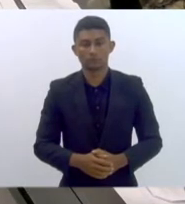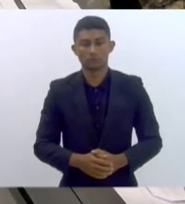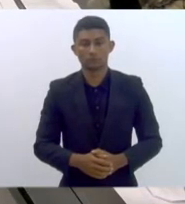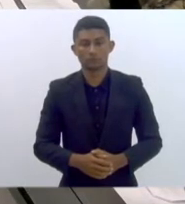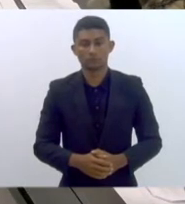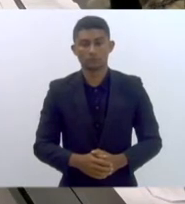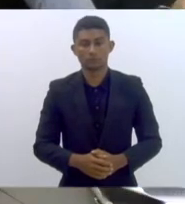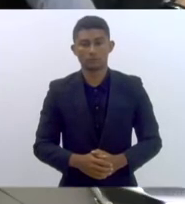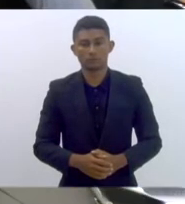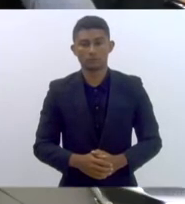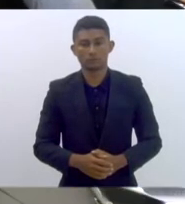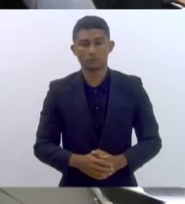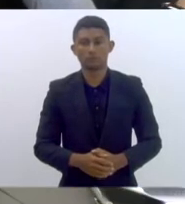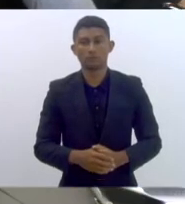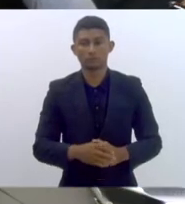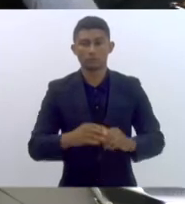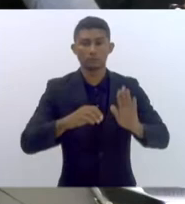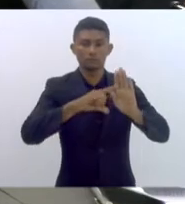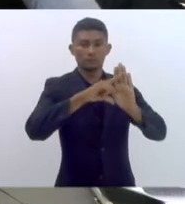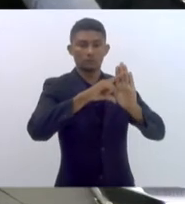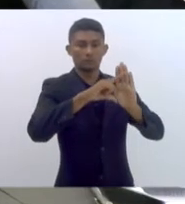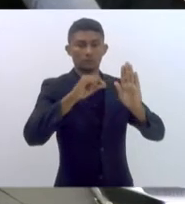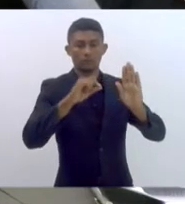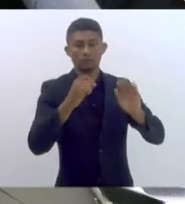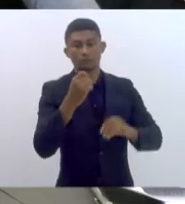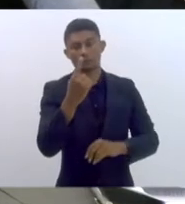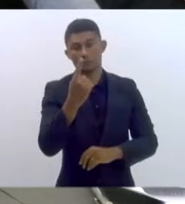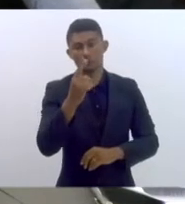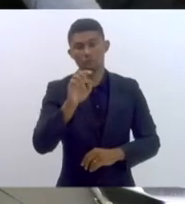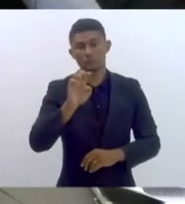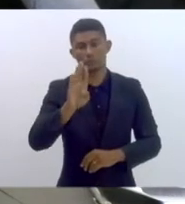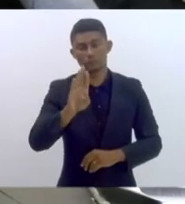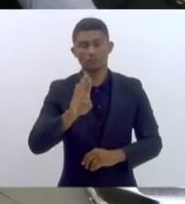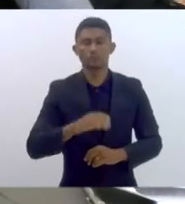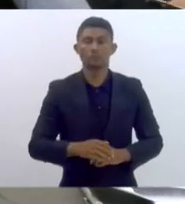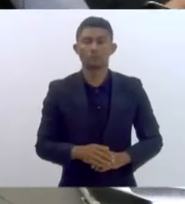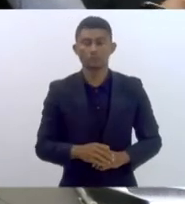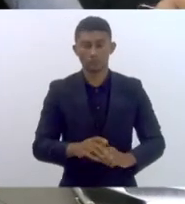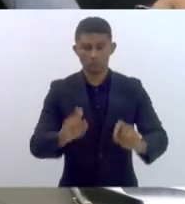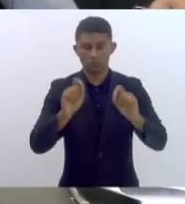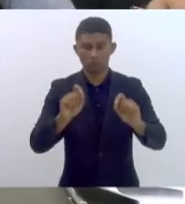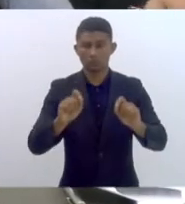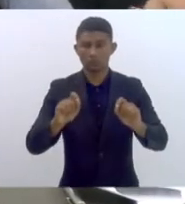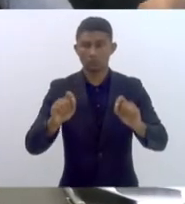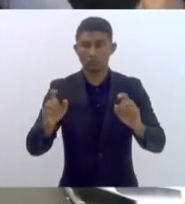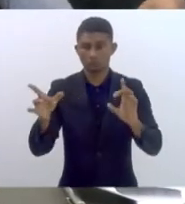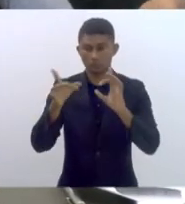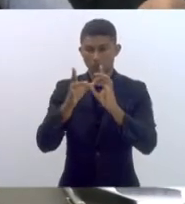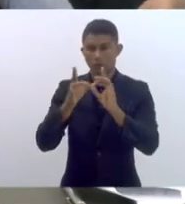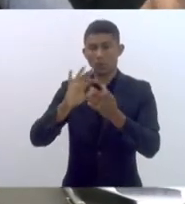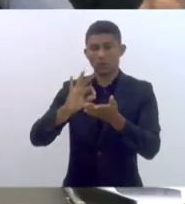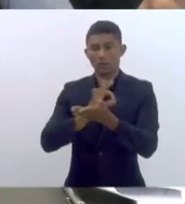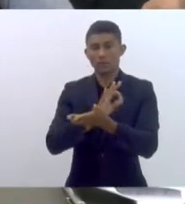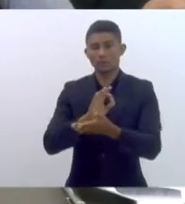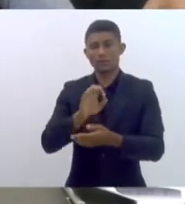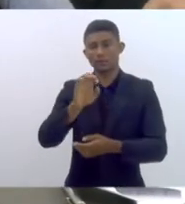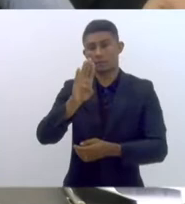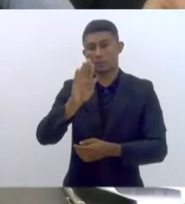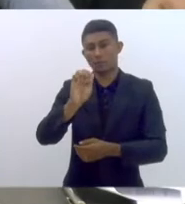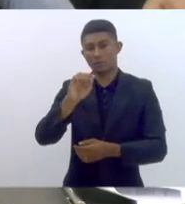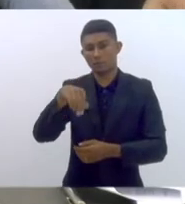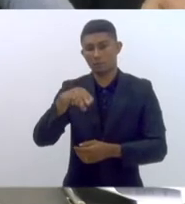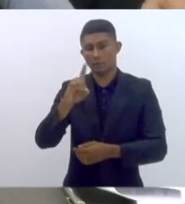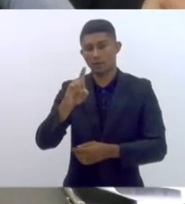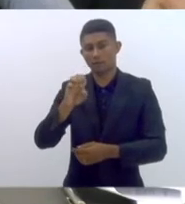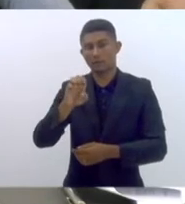Tá. Artigo 1B. 1B. Incorporação do contrato Bacen-Banerje na Lei